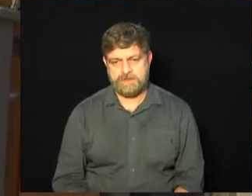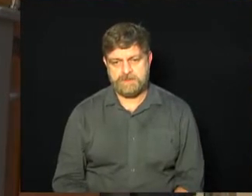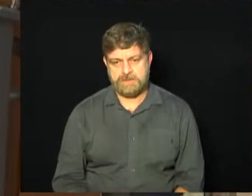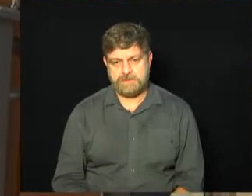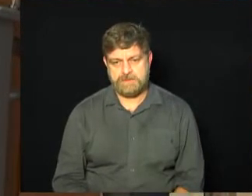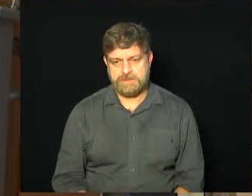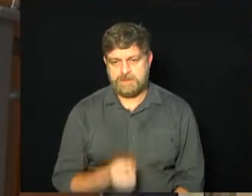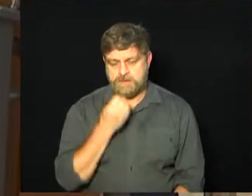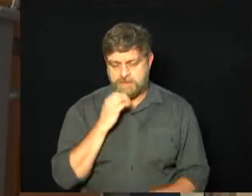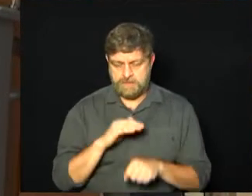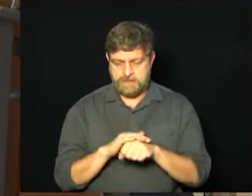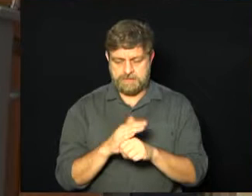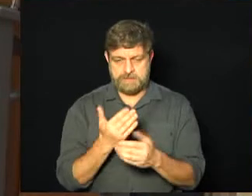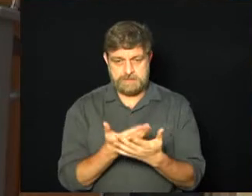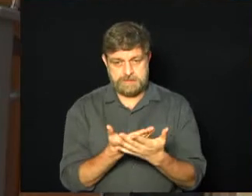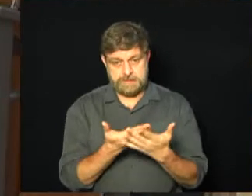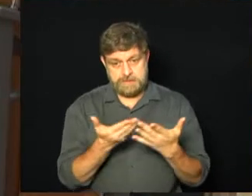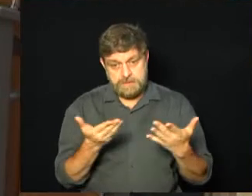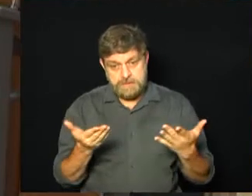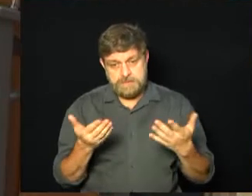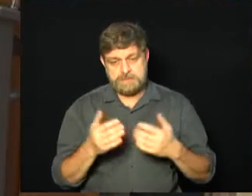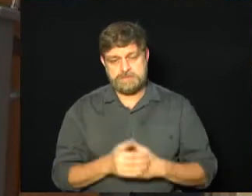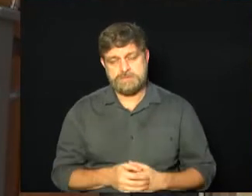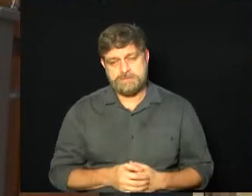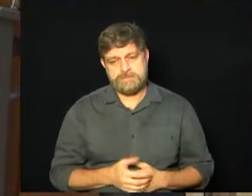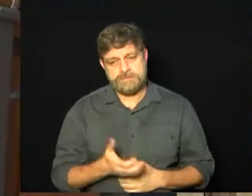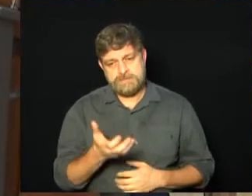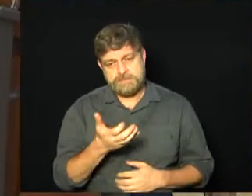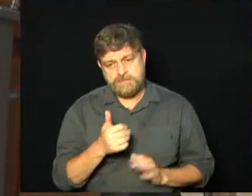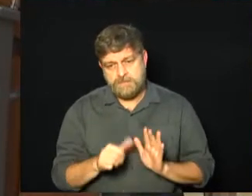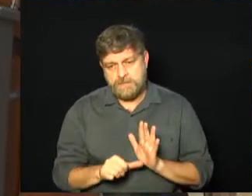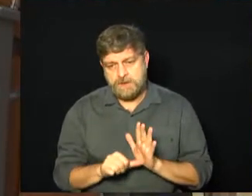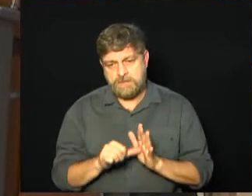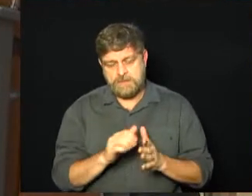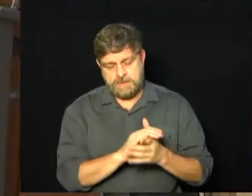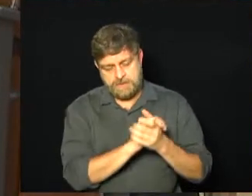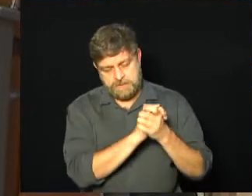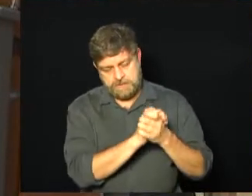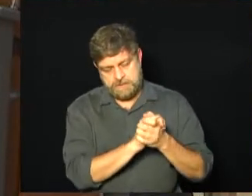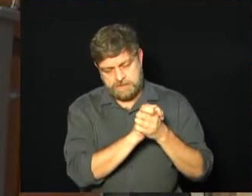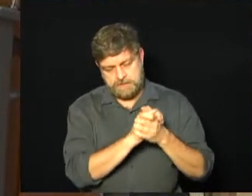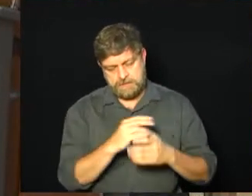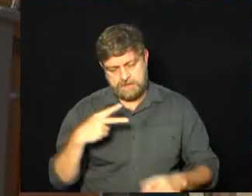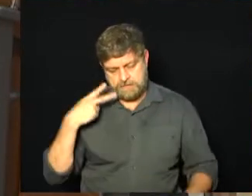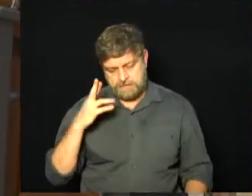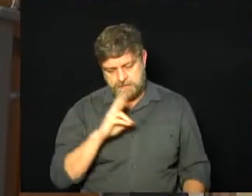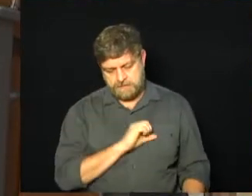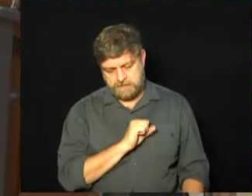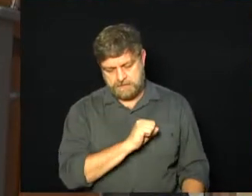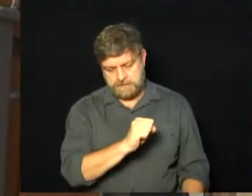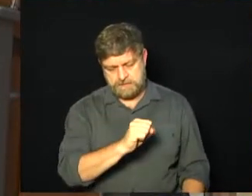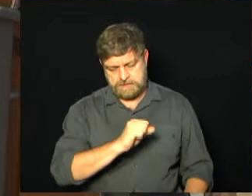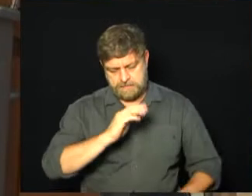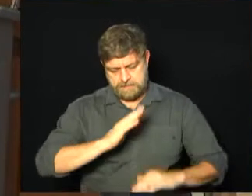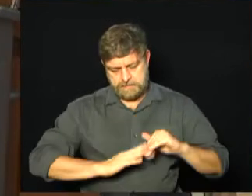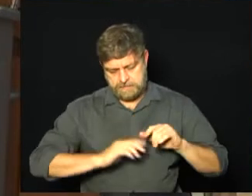Boa noite a todos. Eu queria primeiramente saudar o vereador Rossini pela iniciativa e pela importância